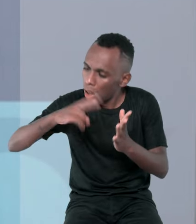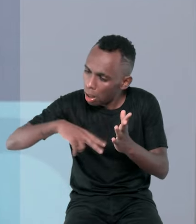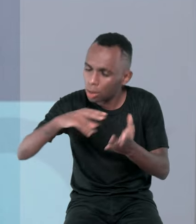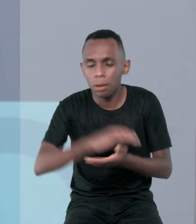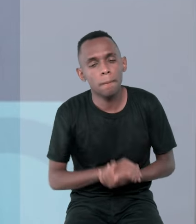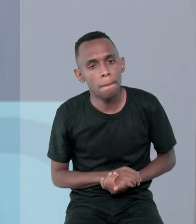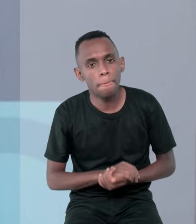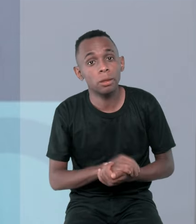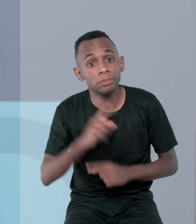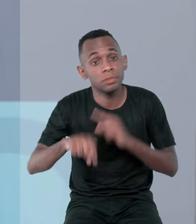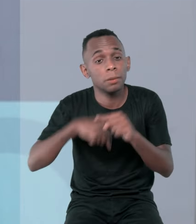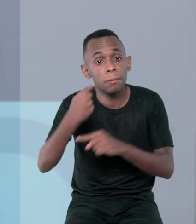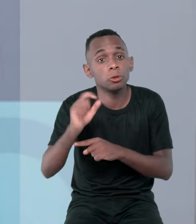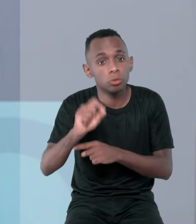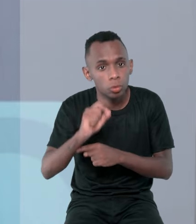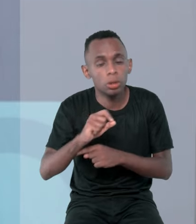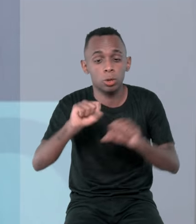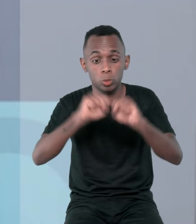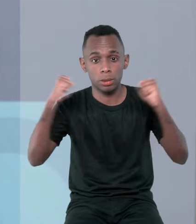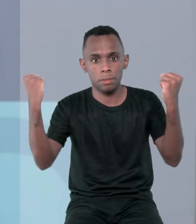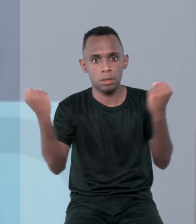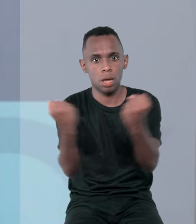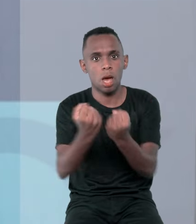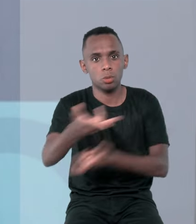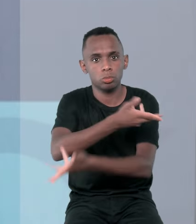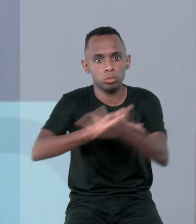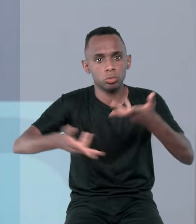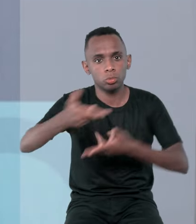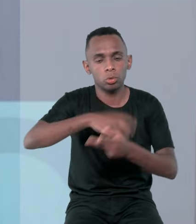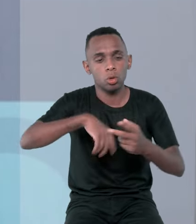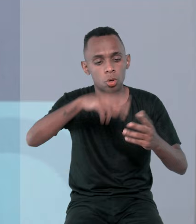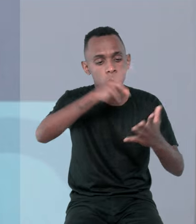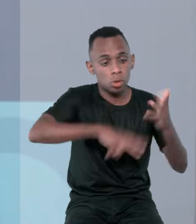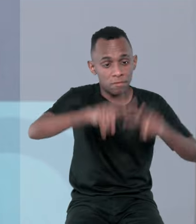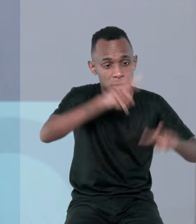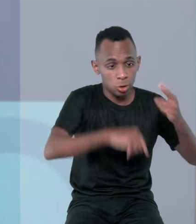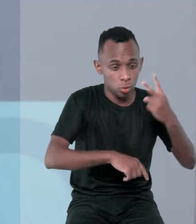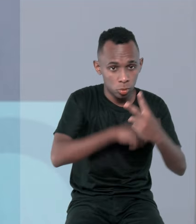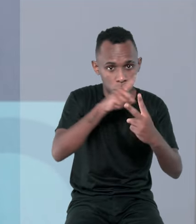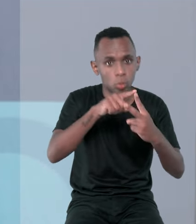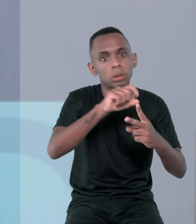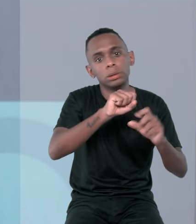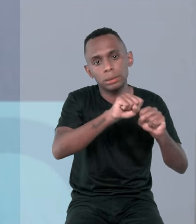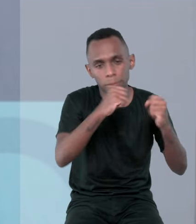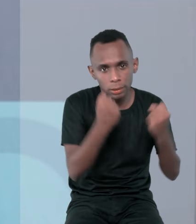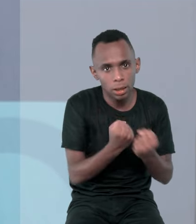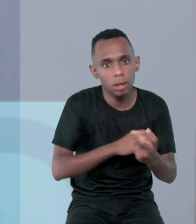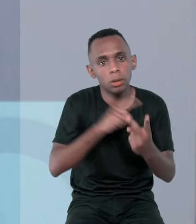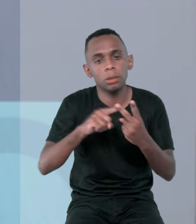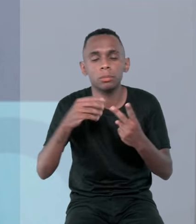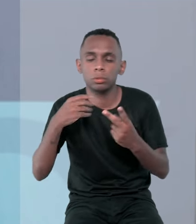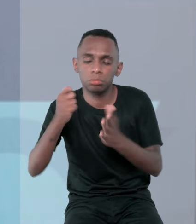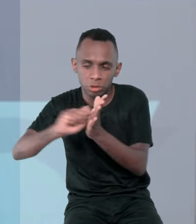tal. Aí depois teve o momento do seminário, né, que eu fazia duas avaliações. O seminário, que era todo mundo falava sobre o livro, e depois a prova